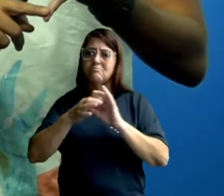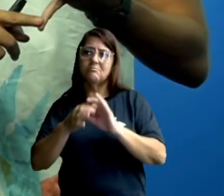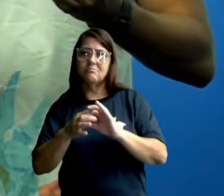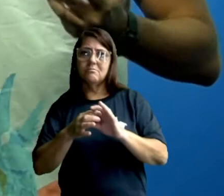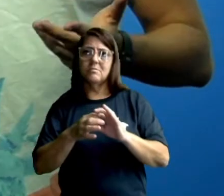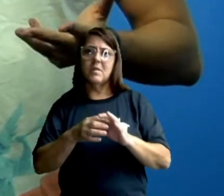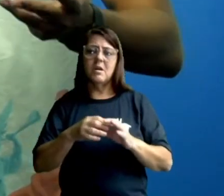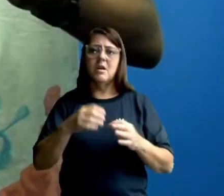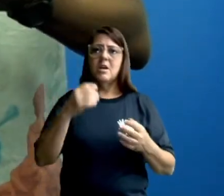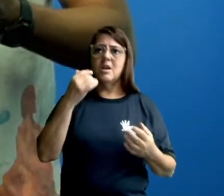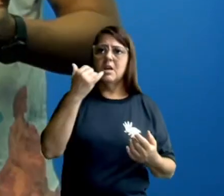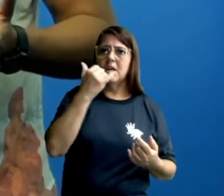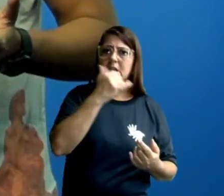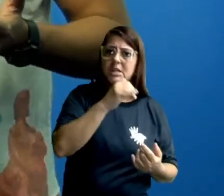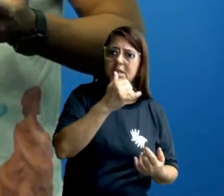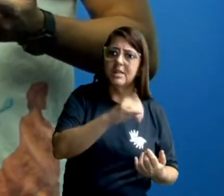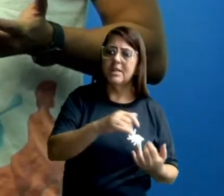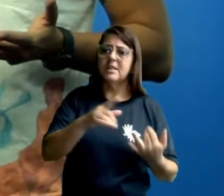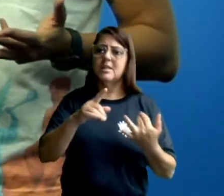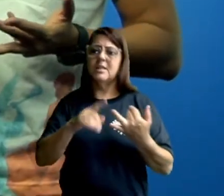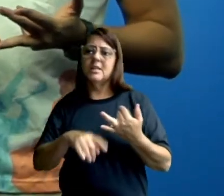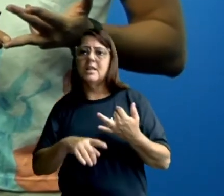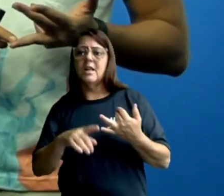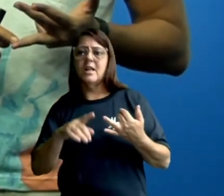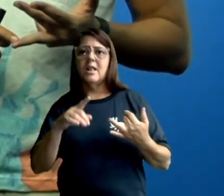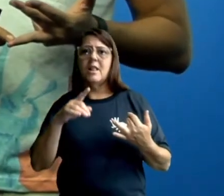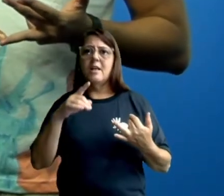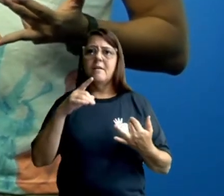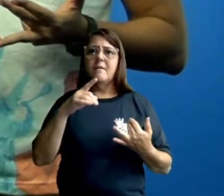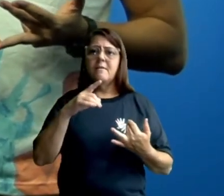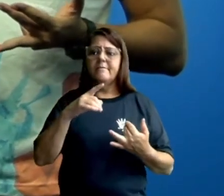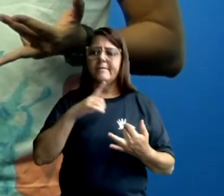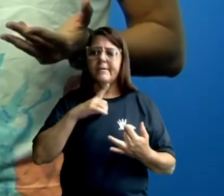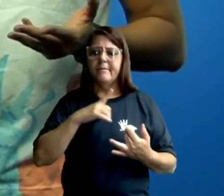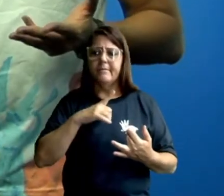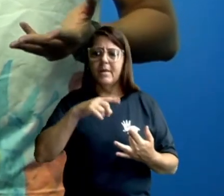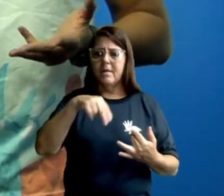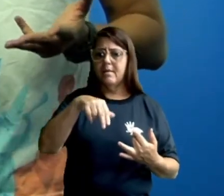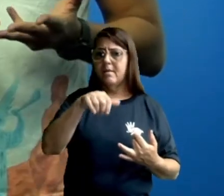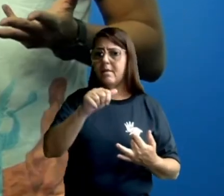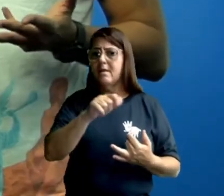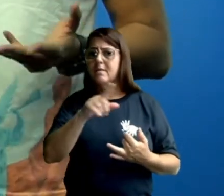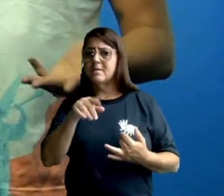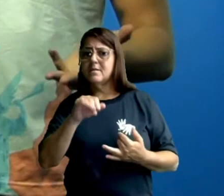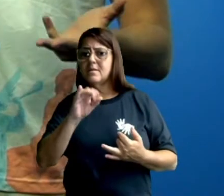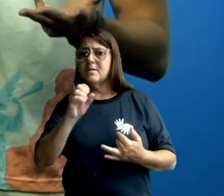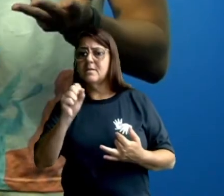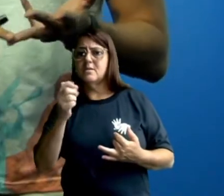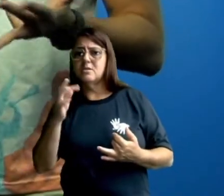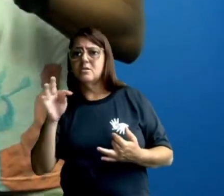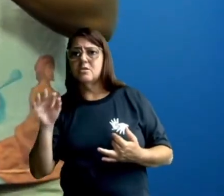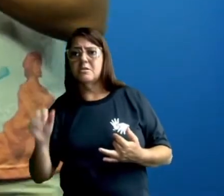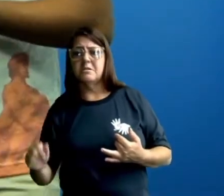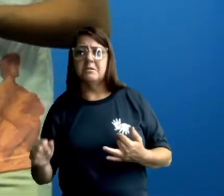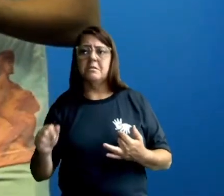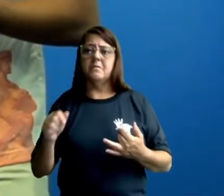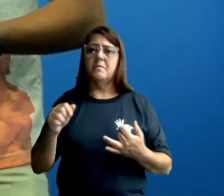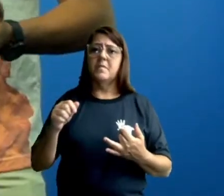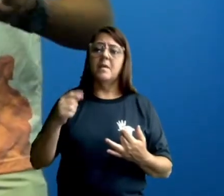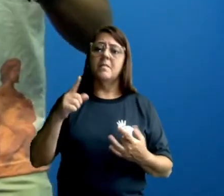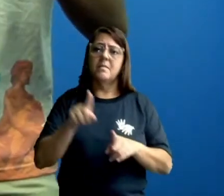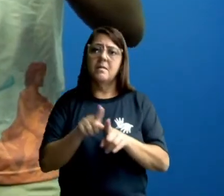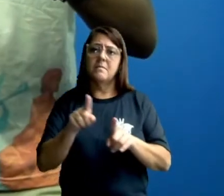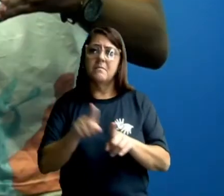caso a Itália, que era também liderada por um fascista, no caso Mussolini, e o